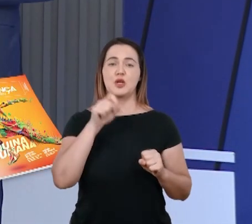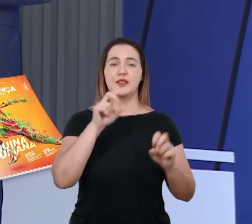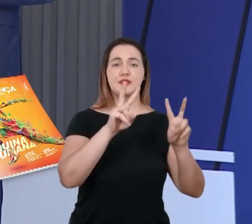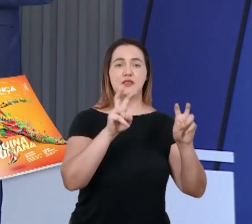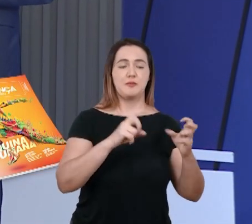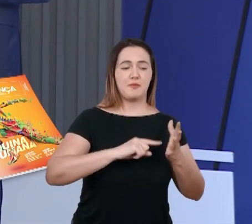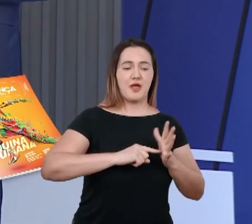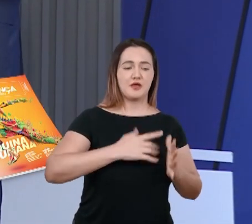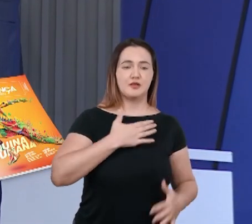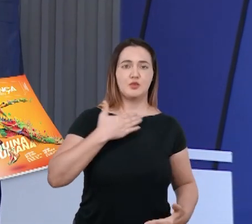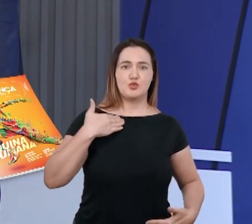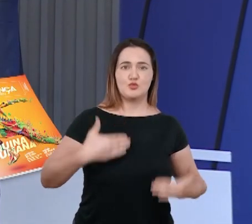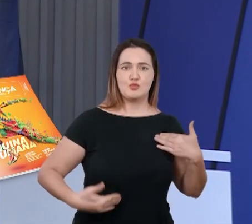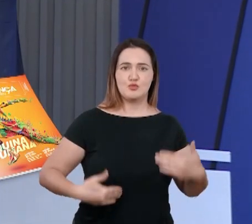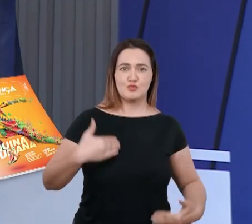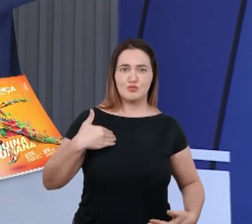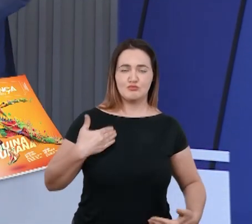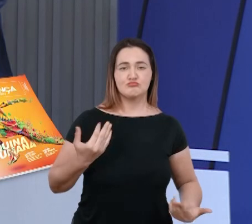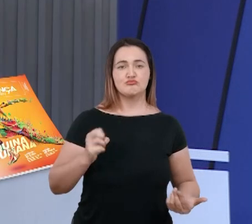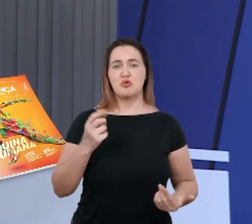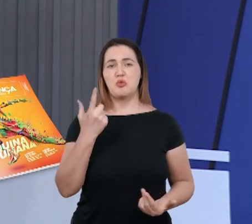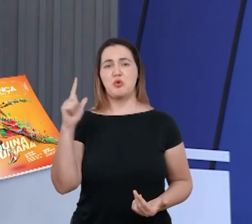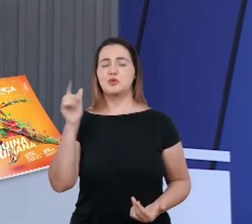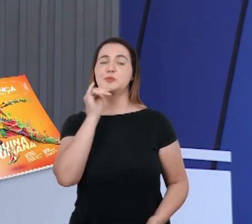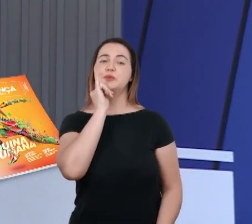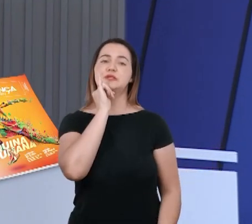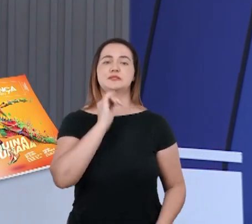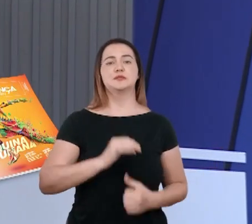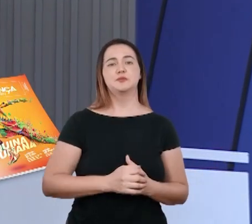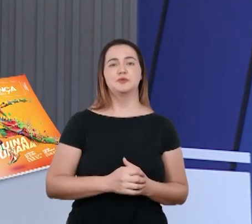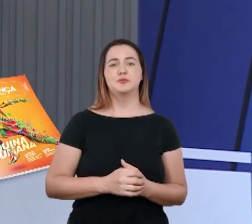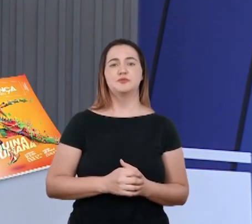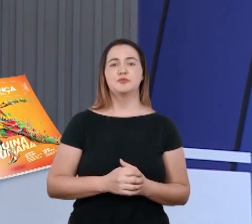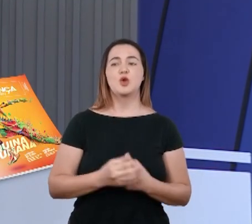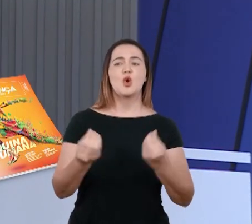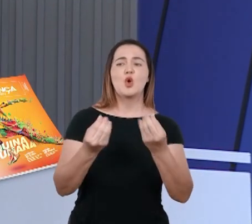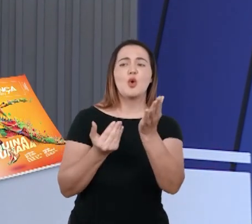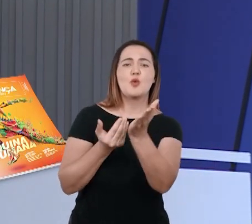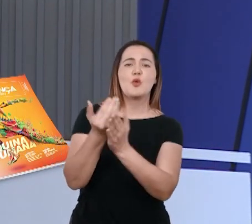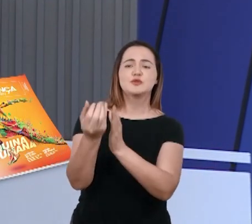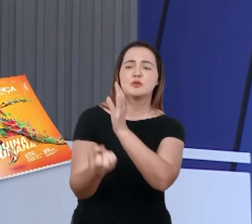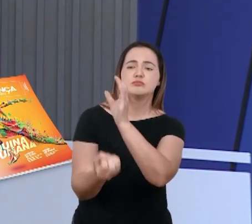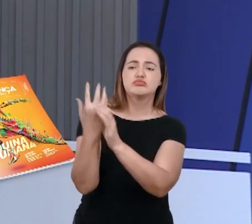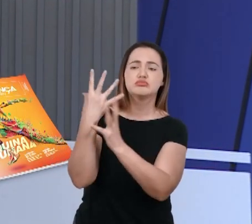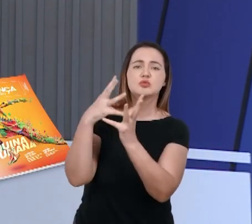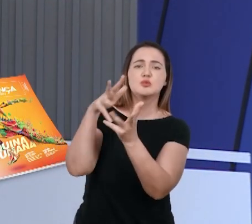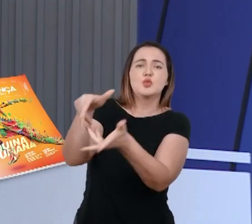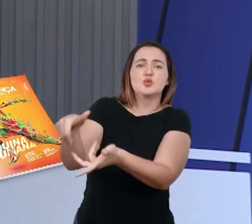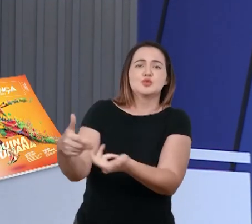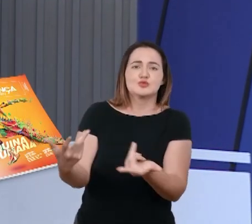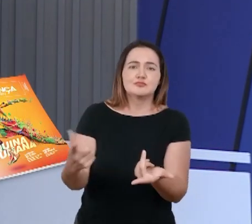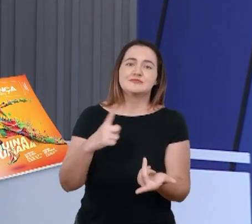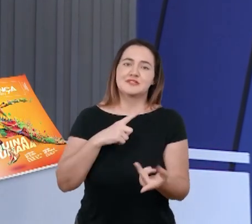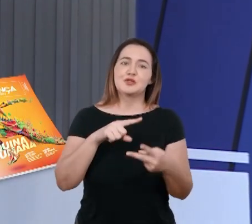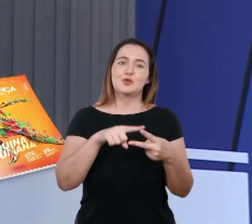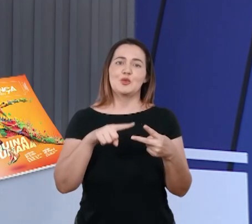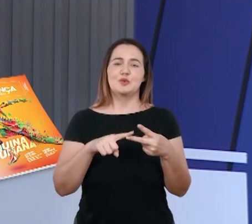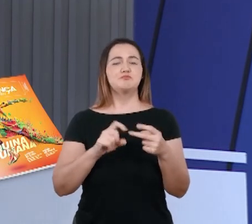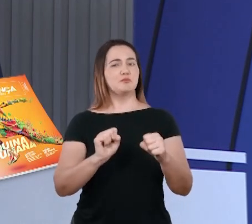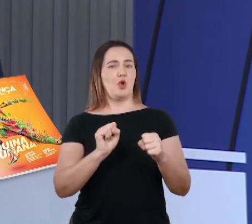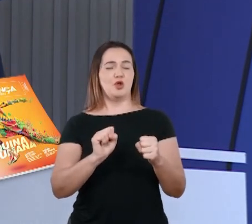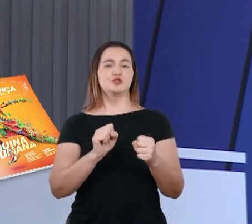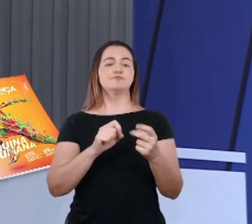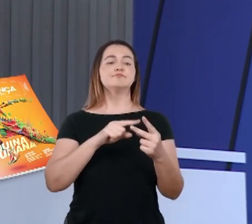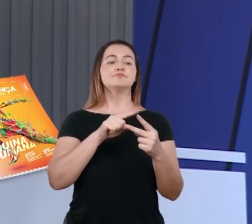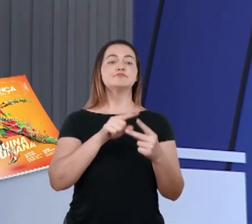bíblico A Máquina Humana ou pode escolher qualquer outro estudo bíblico. Você escolhe aqui, por exemplo, A Origem de Tudo. Então, você tem